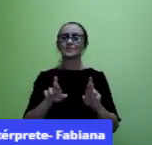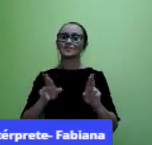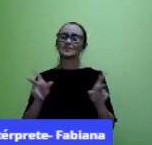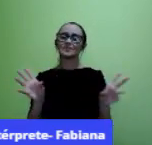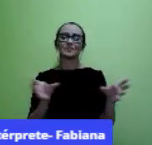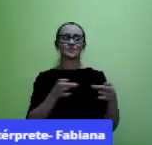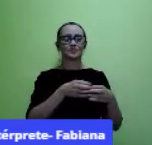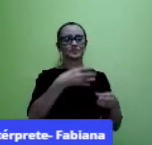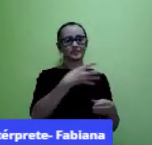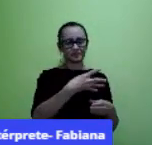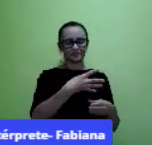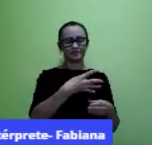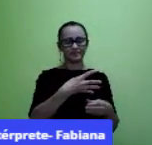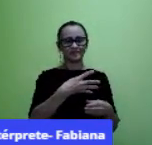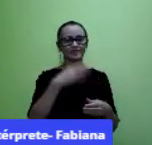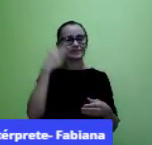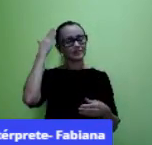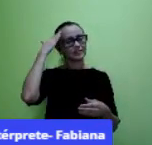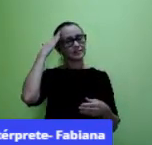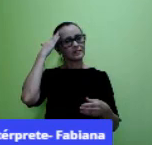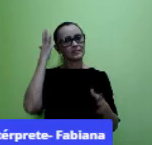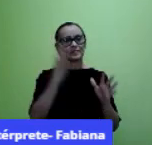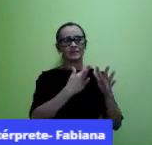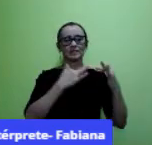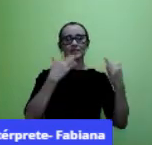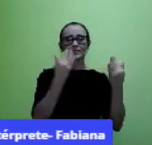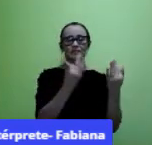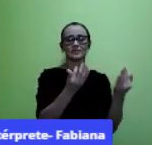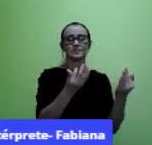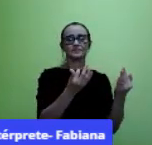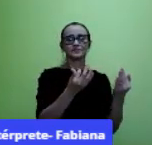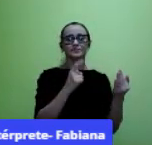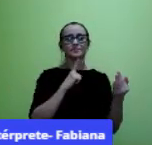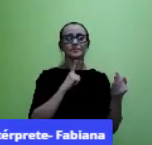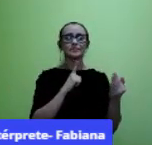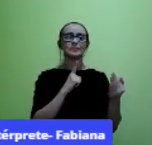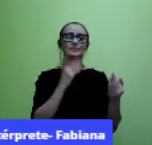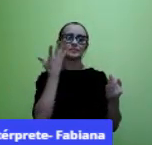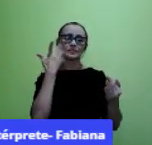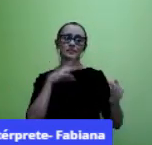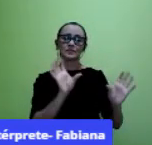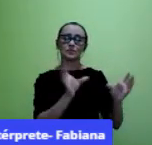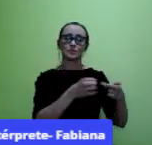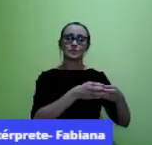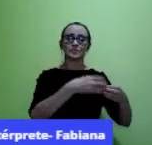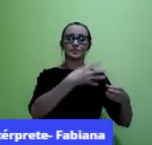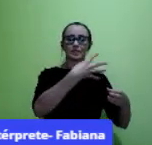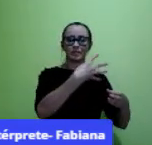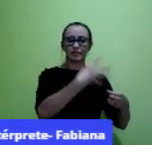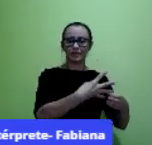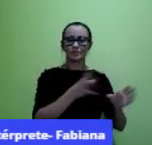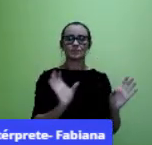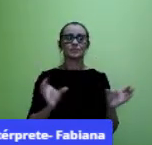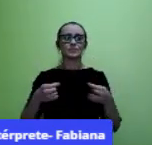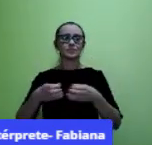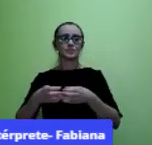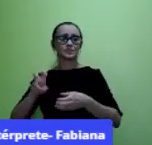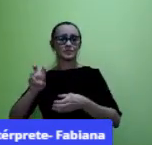E nós sabemos que tem pais que têm crianças no grupo 4, tem crianças no grupo 5, da mesma